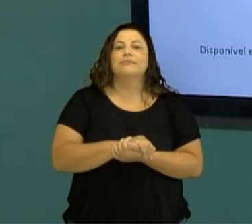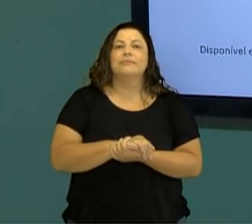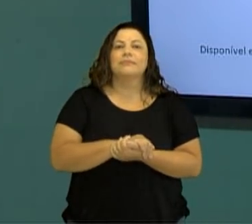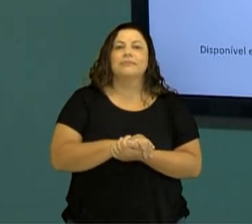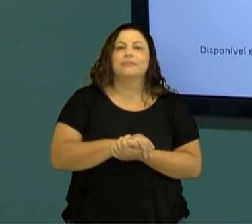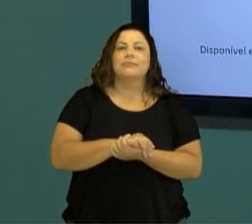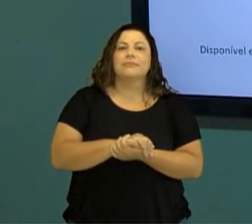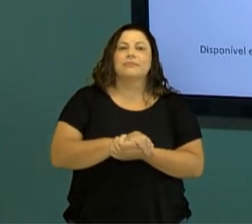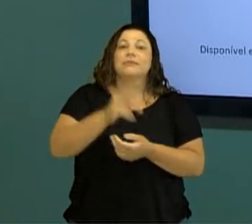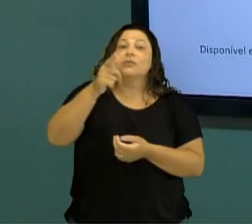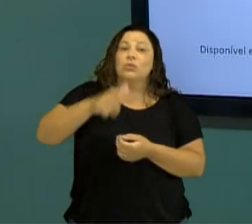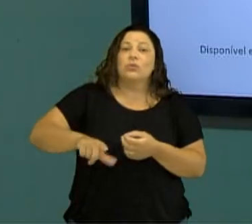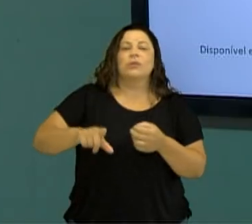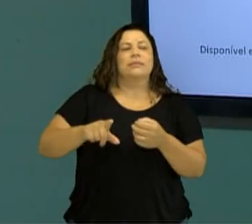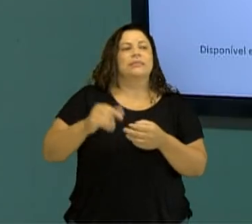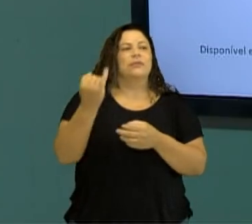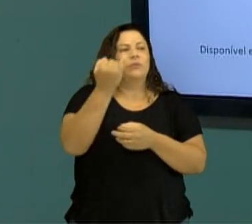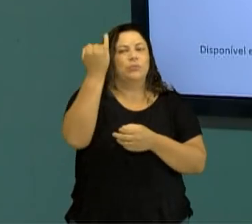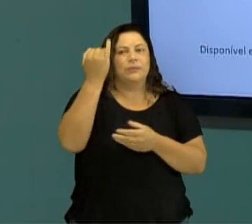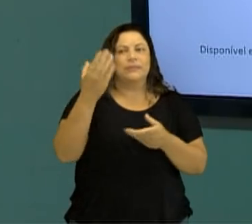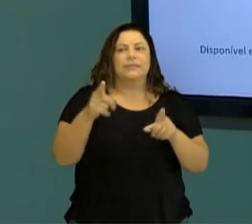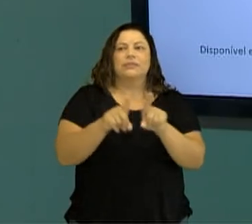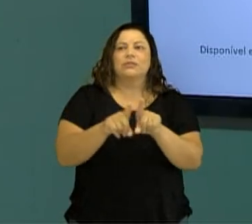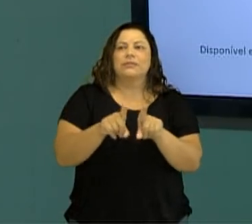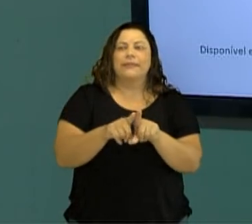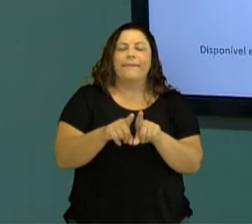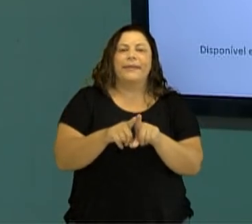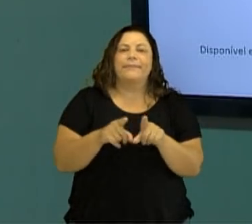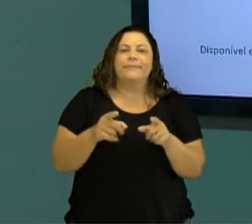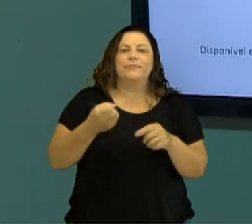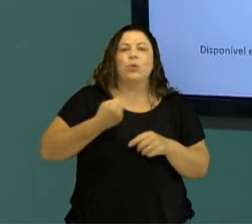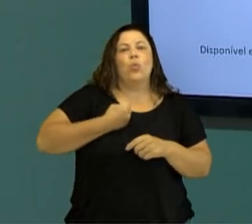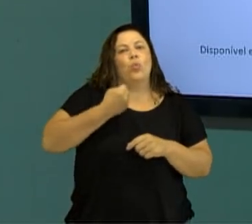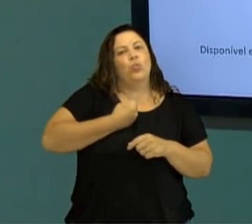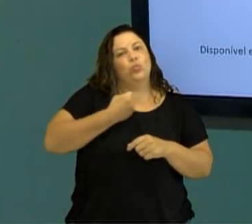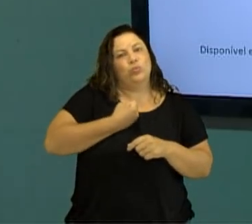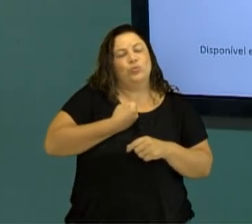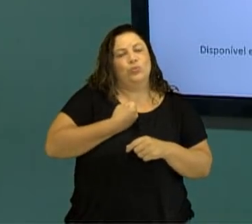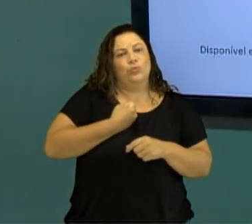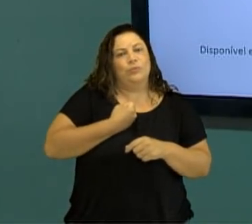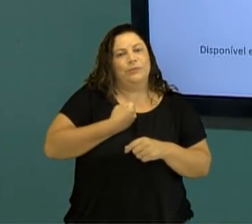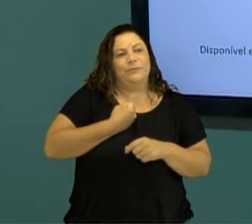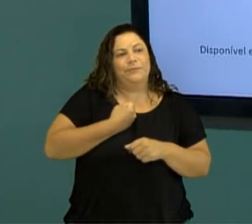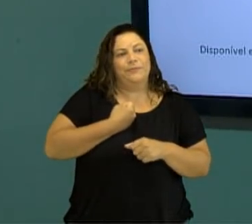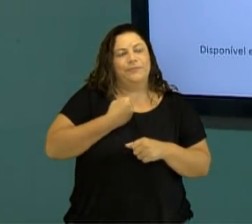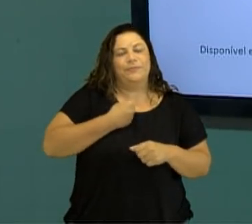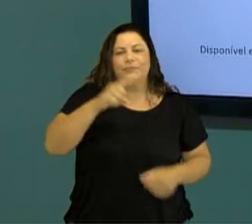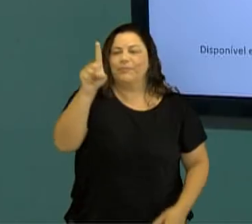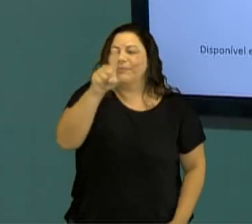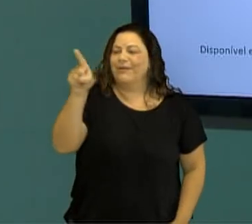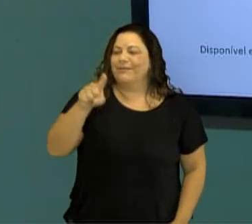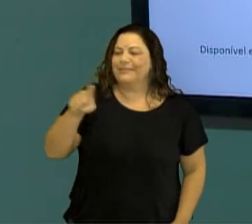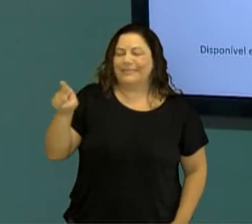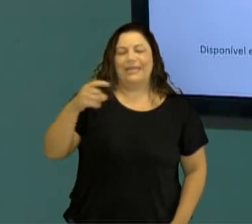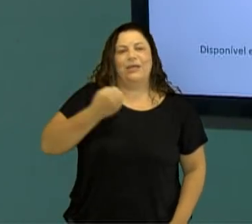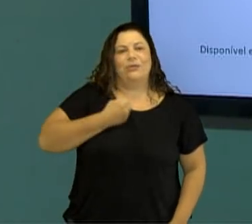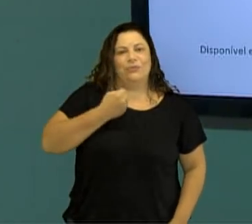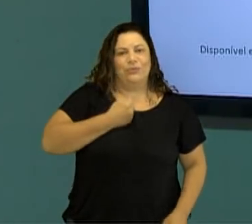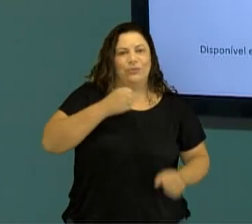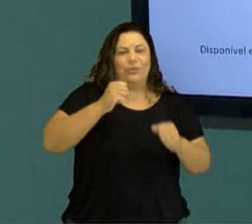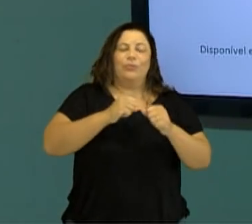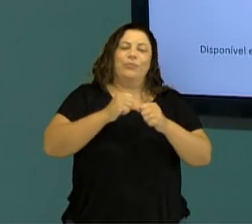Outra questão muito importante. Número atômico, representado pela letra Z. O número atômico é a quantidade de